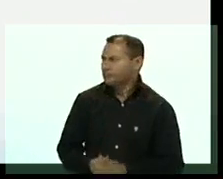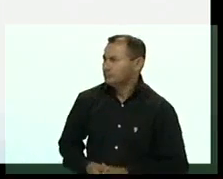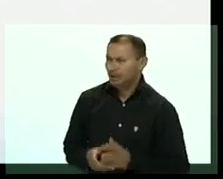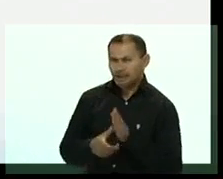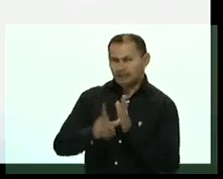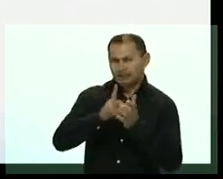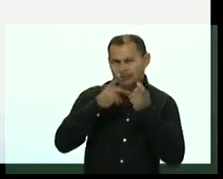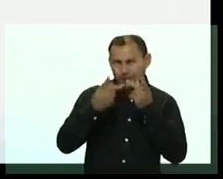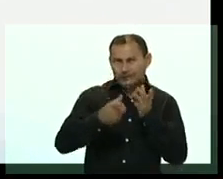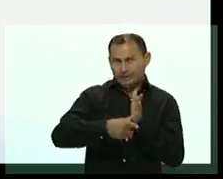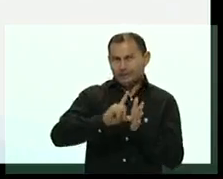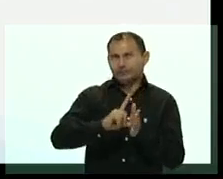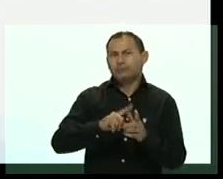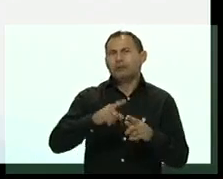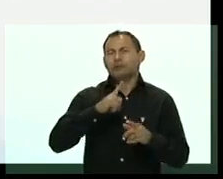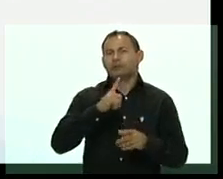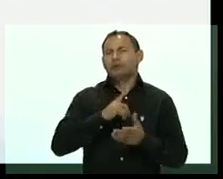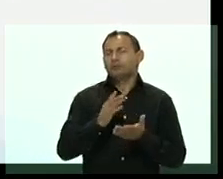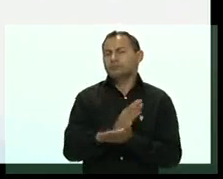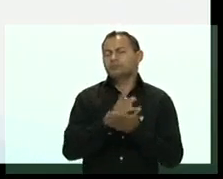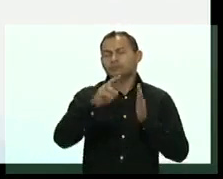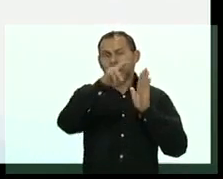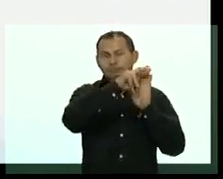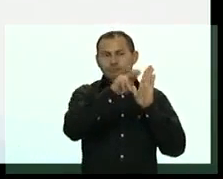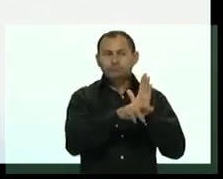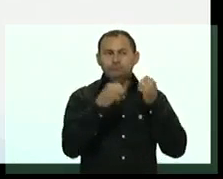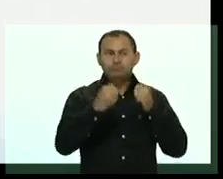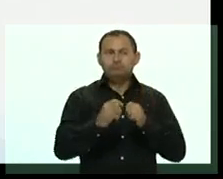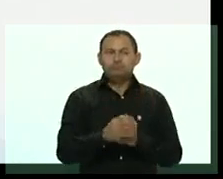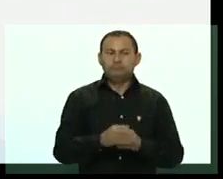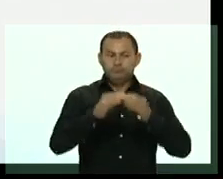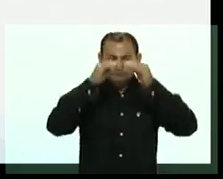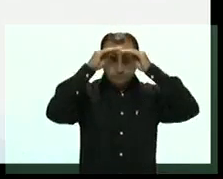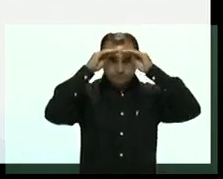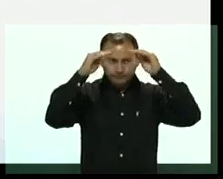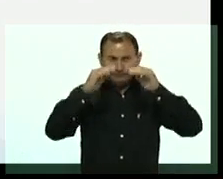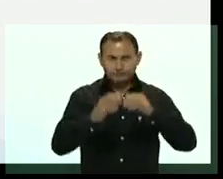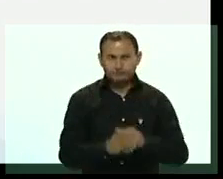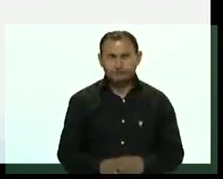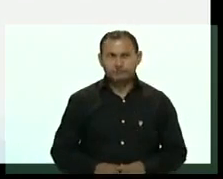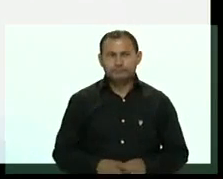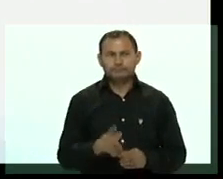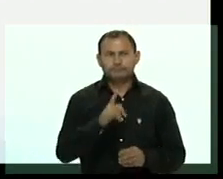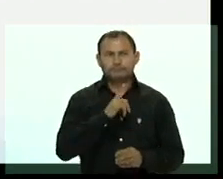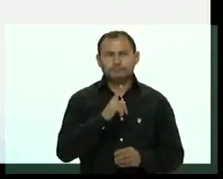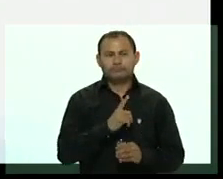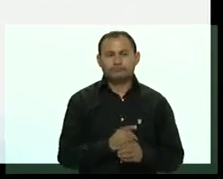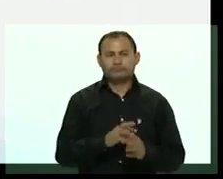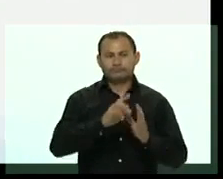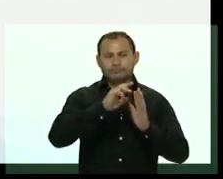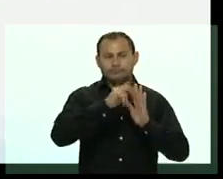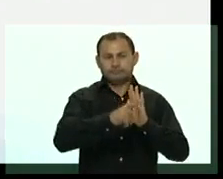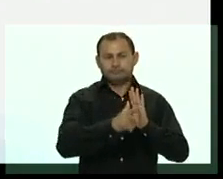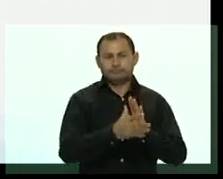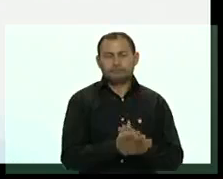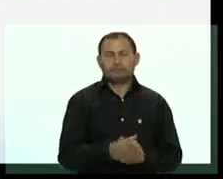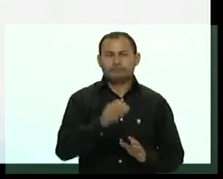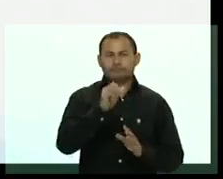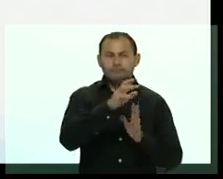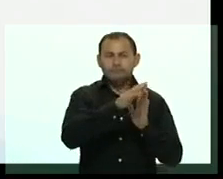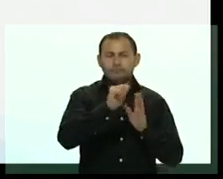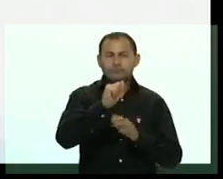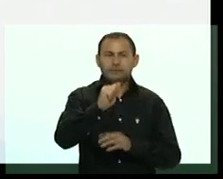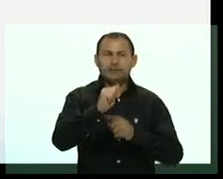E, mais uma vez, a gente tem algumas regrinhas que nós temos que cumprir aí. Então, quando a gente tiver derivada de a